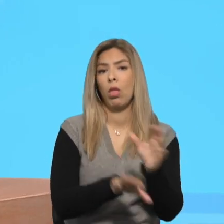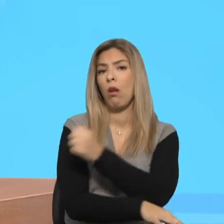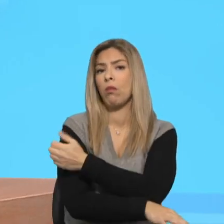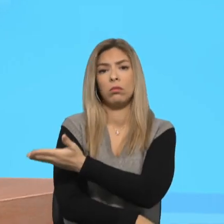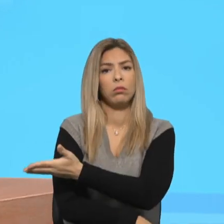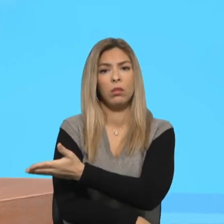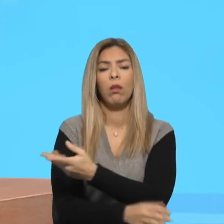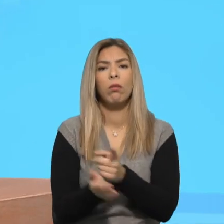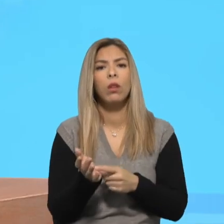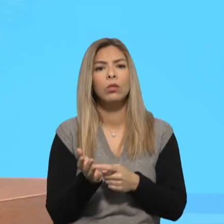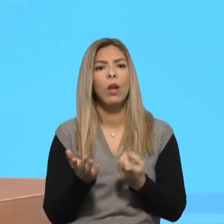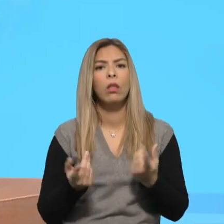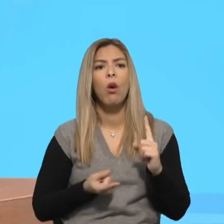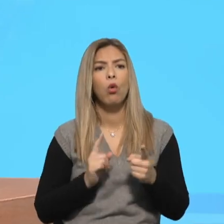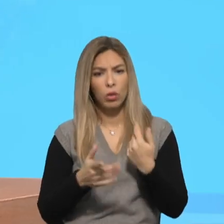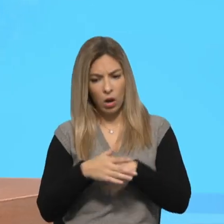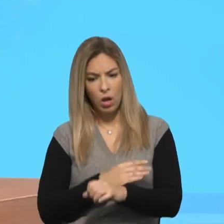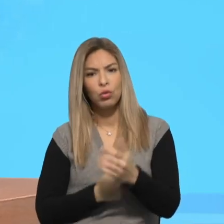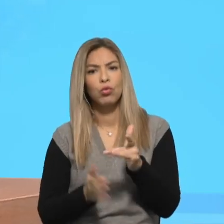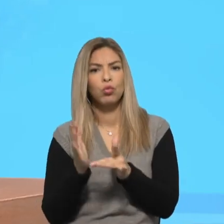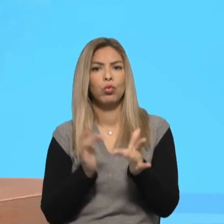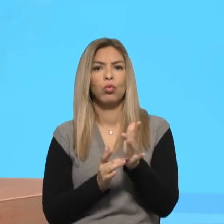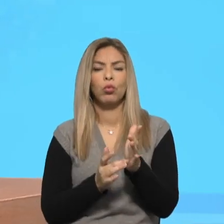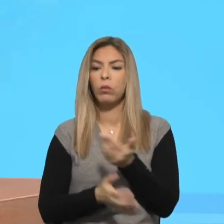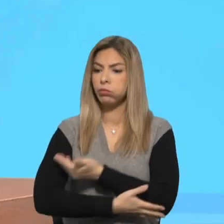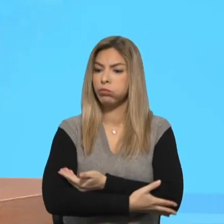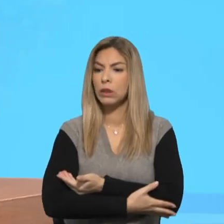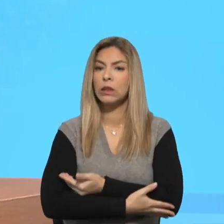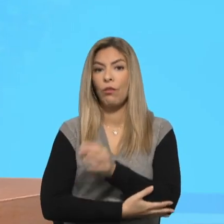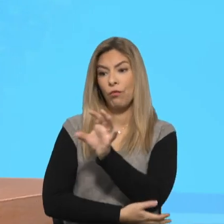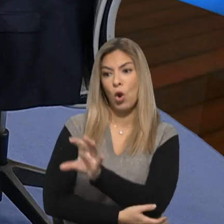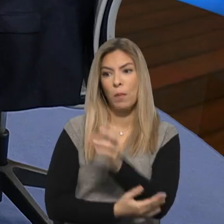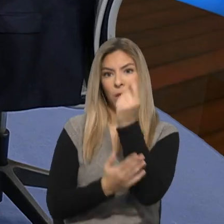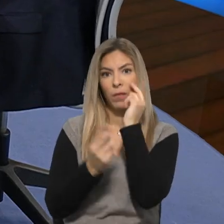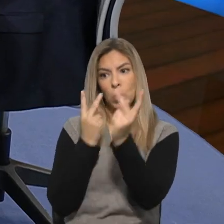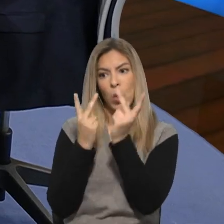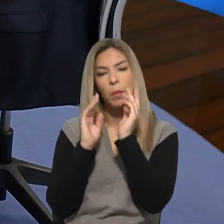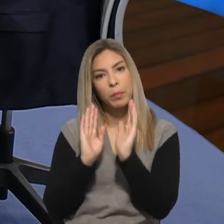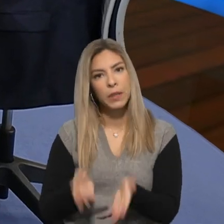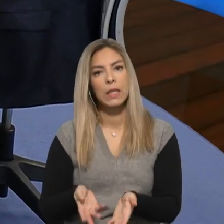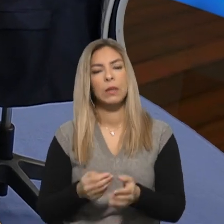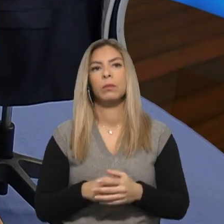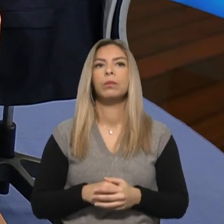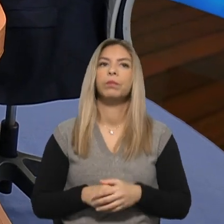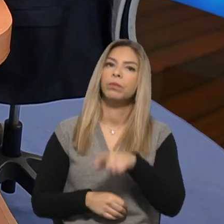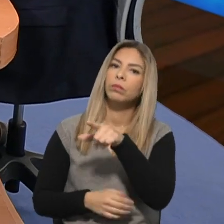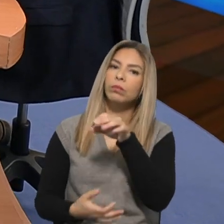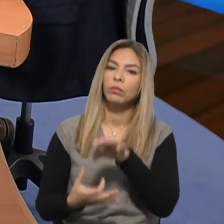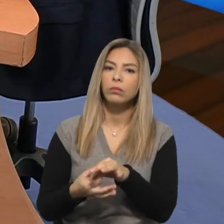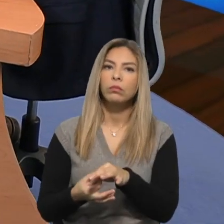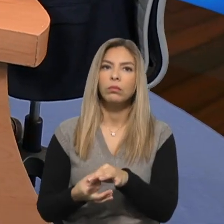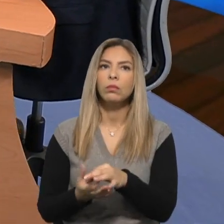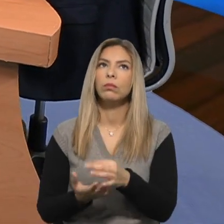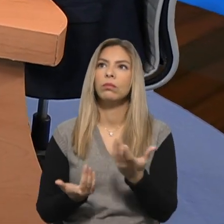que o Natal é o nascimento de Jesus e, portanto, o presépio representa essa realidade. É uma centralidade, esta representação do Natal, uma